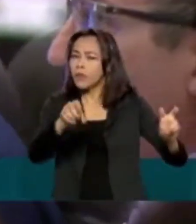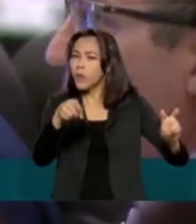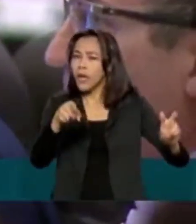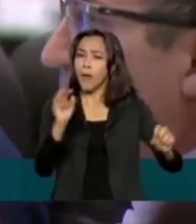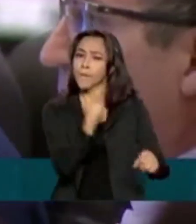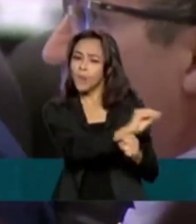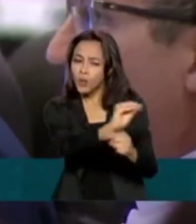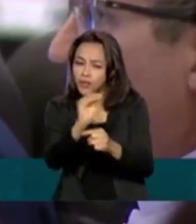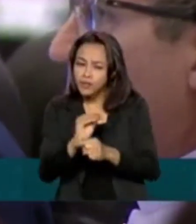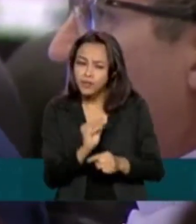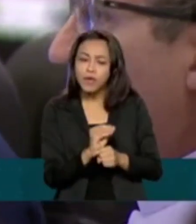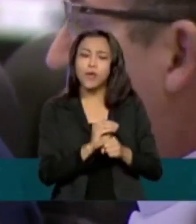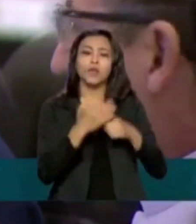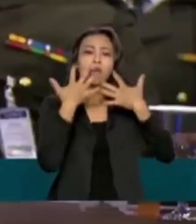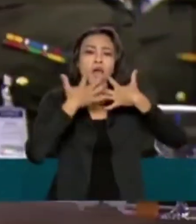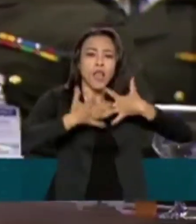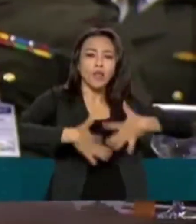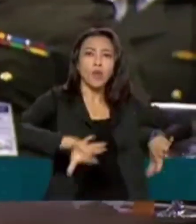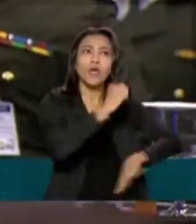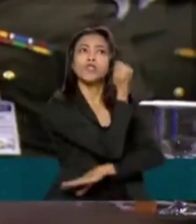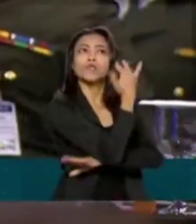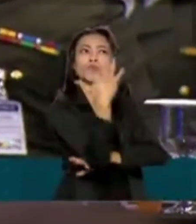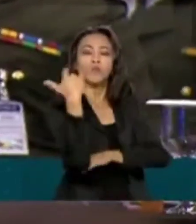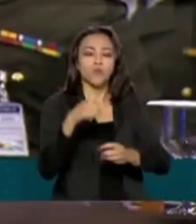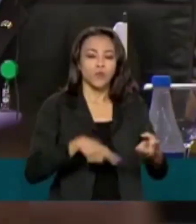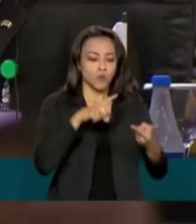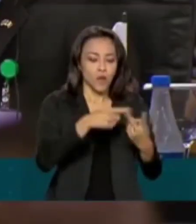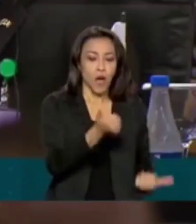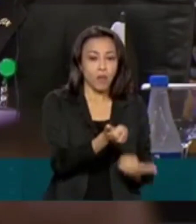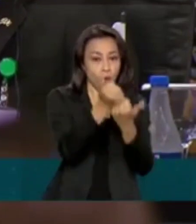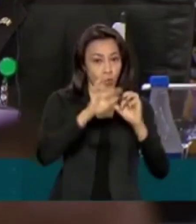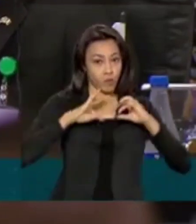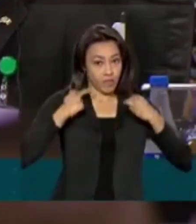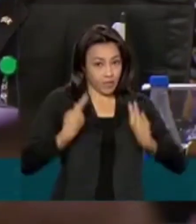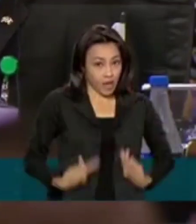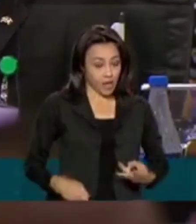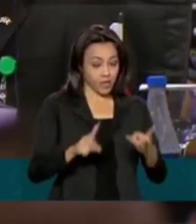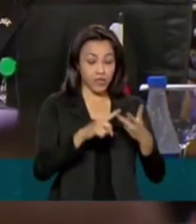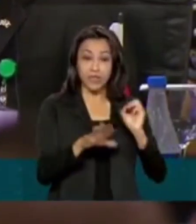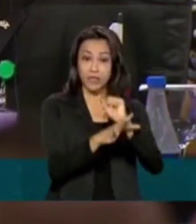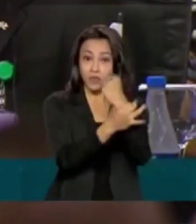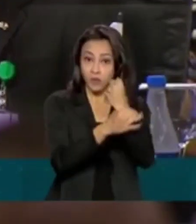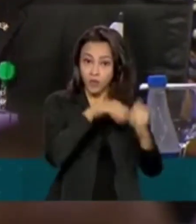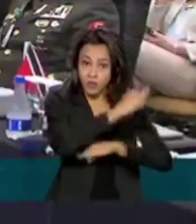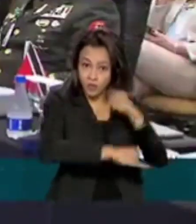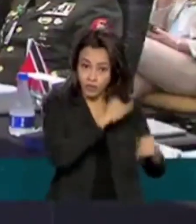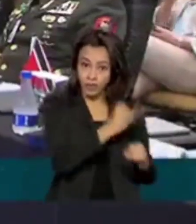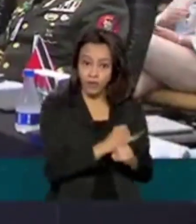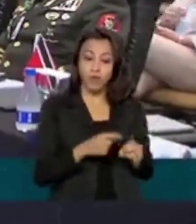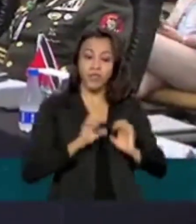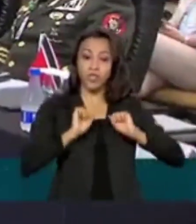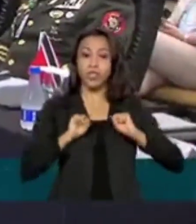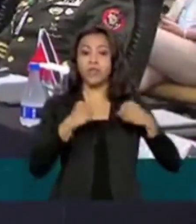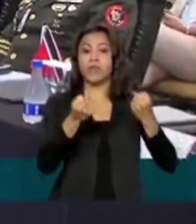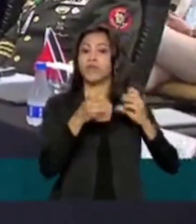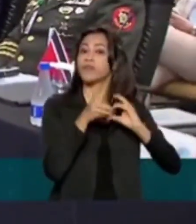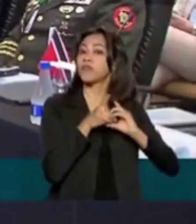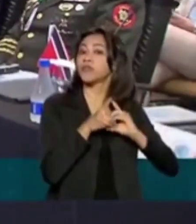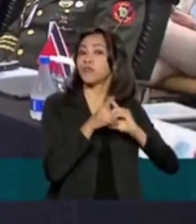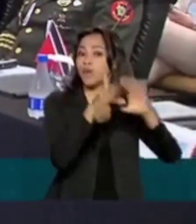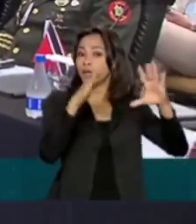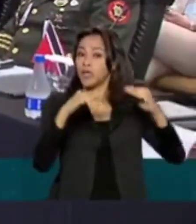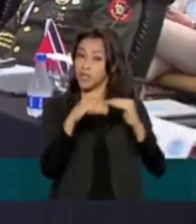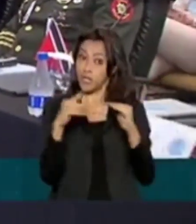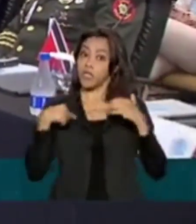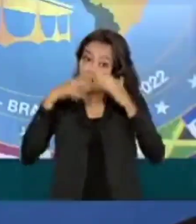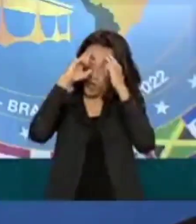proteção dos recursos naturais, assistência humanitária, cibersegurança e a defesa da democracia e da soberania